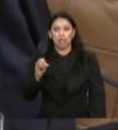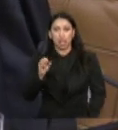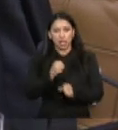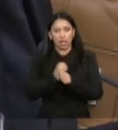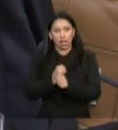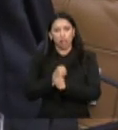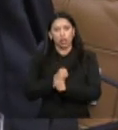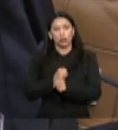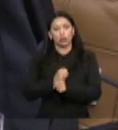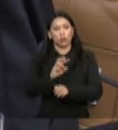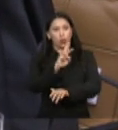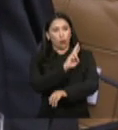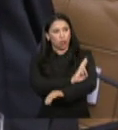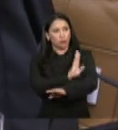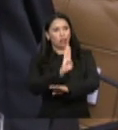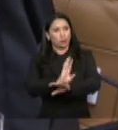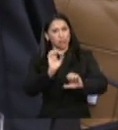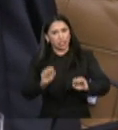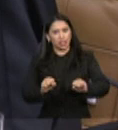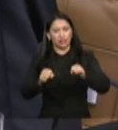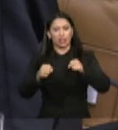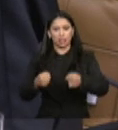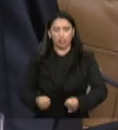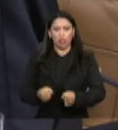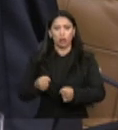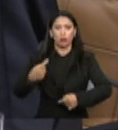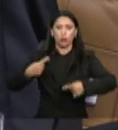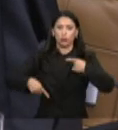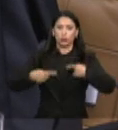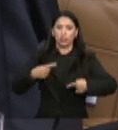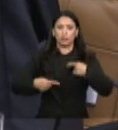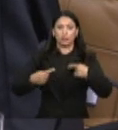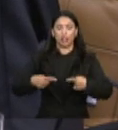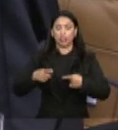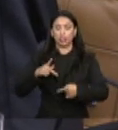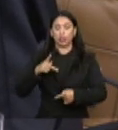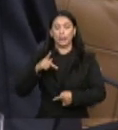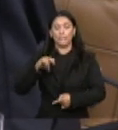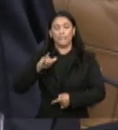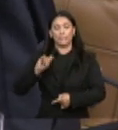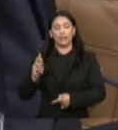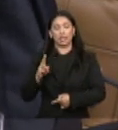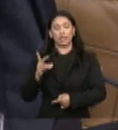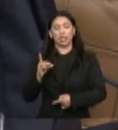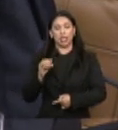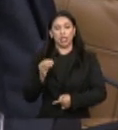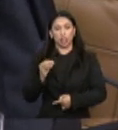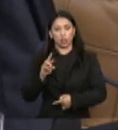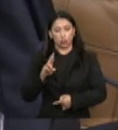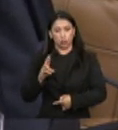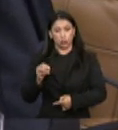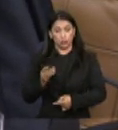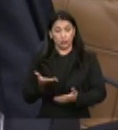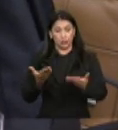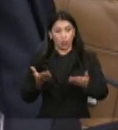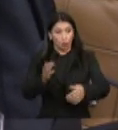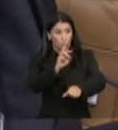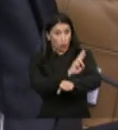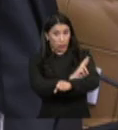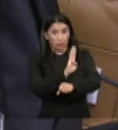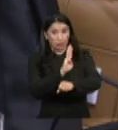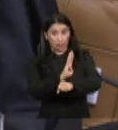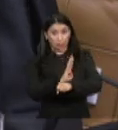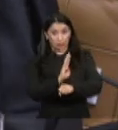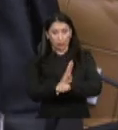a partir do céle debate parlamentar com o Senador Pinheiro Machado Rui Barbosa como foi